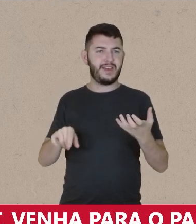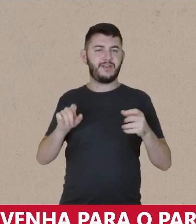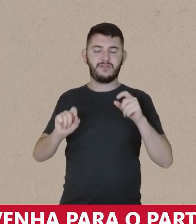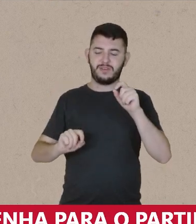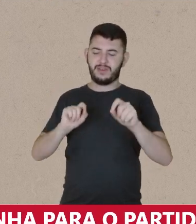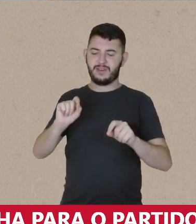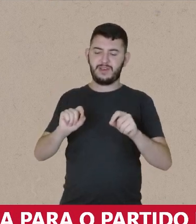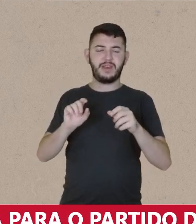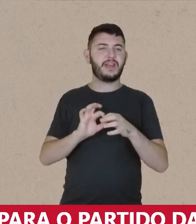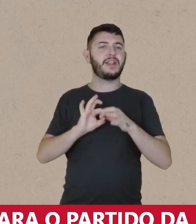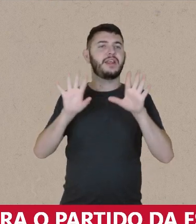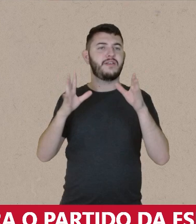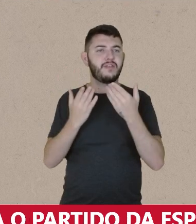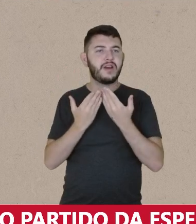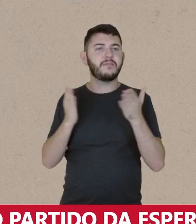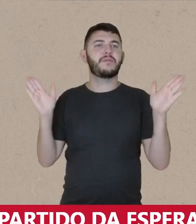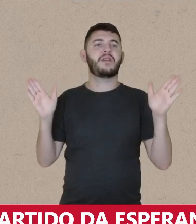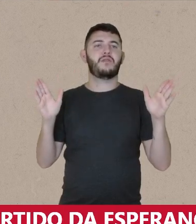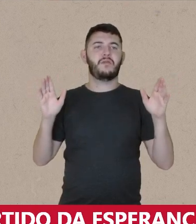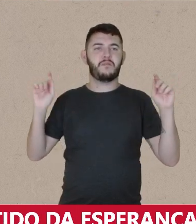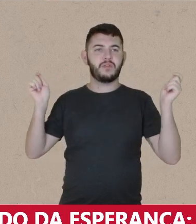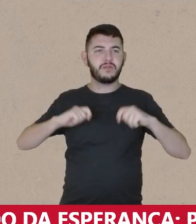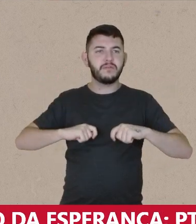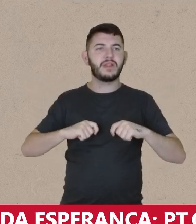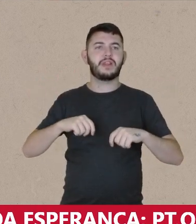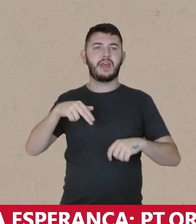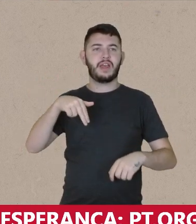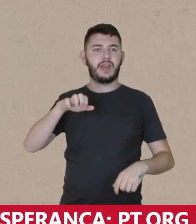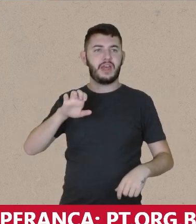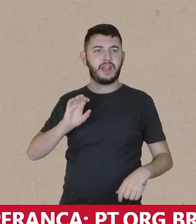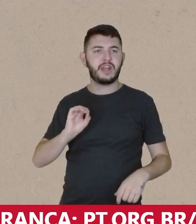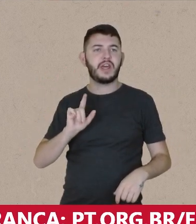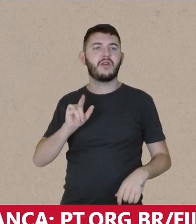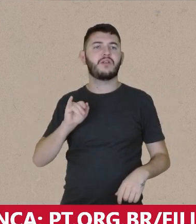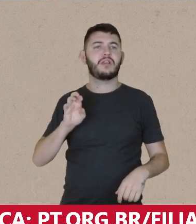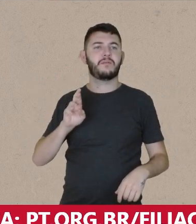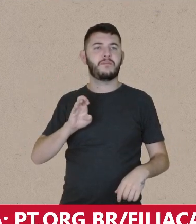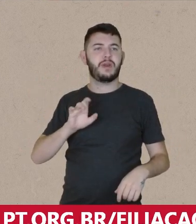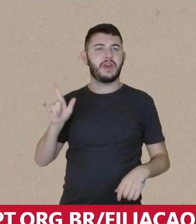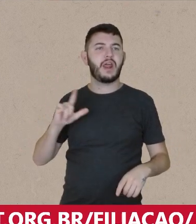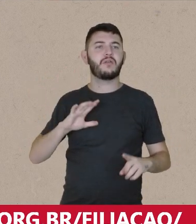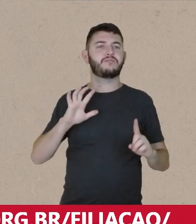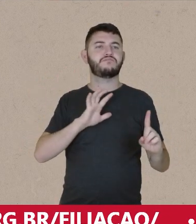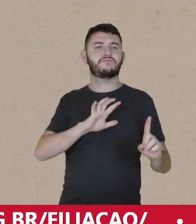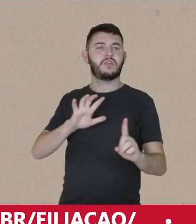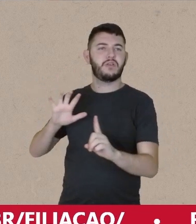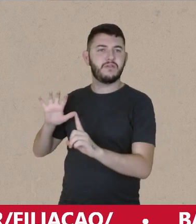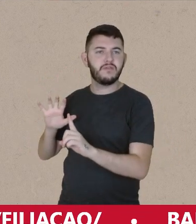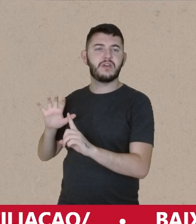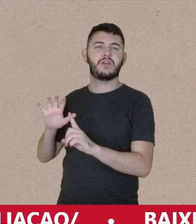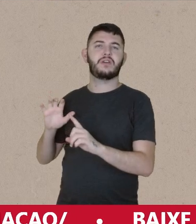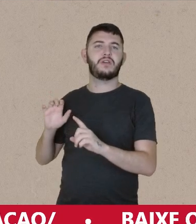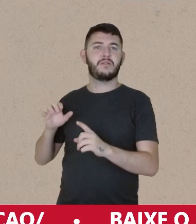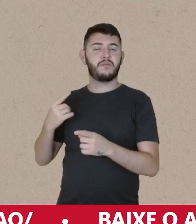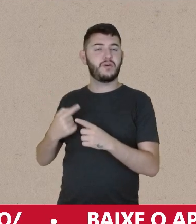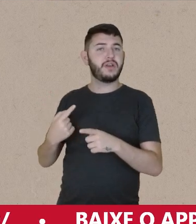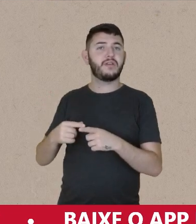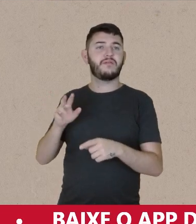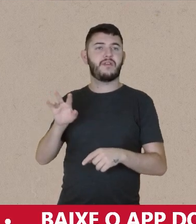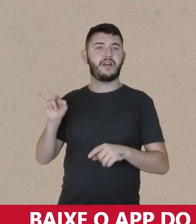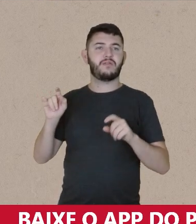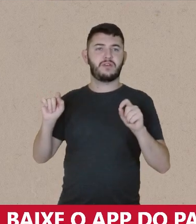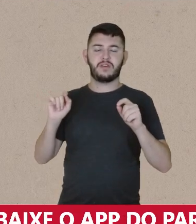governo neoliberal, né, que intervém no mercado e que, para intervir no mercado, também diminui completamente